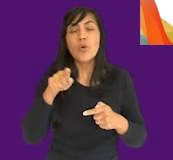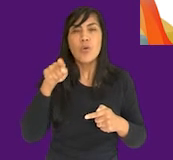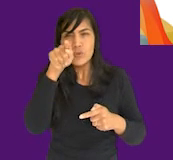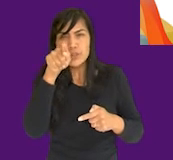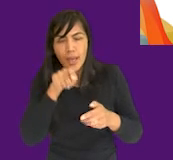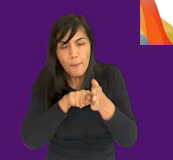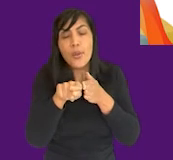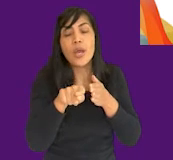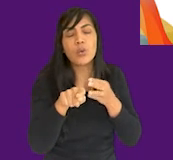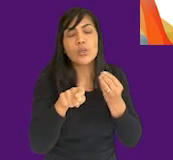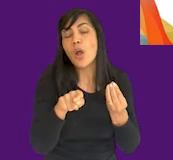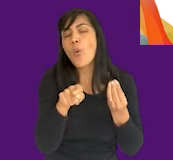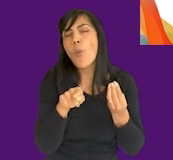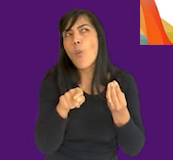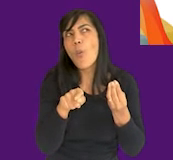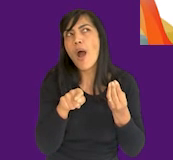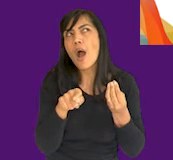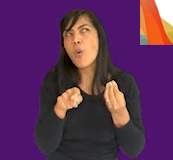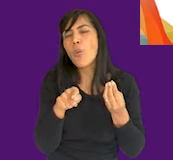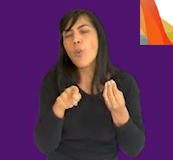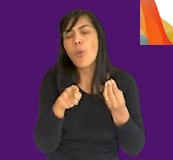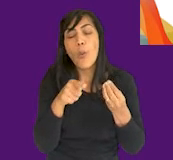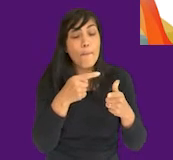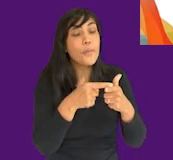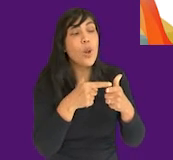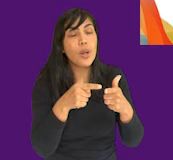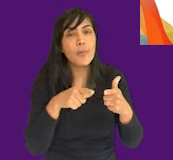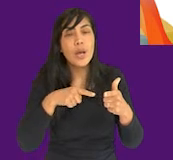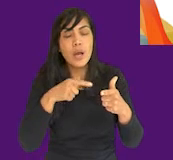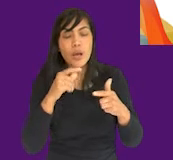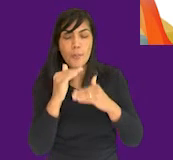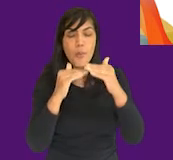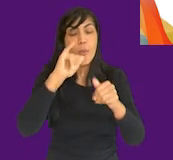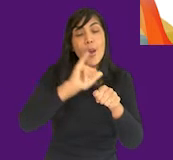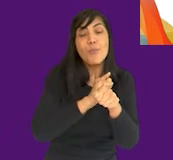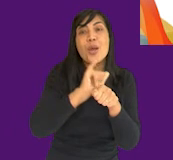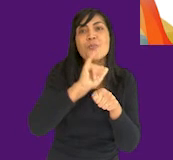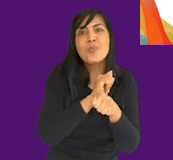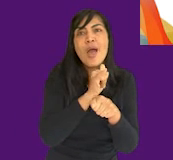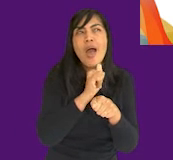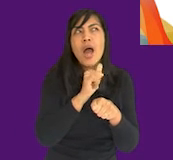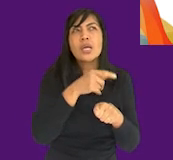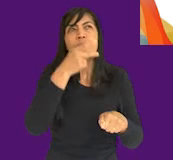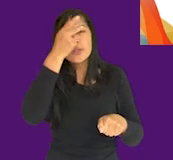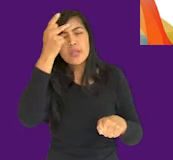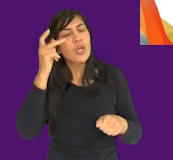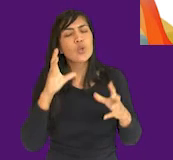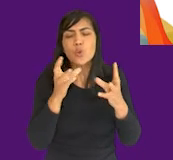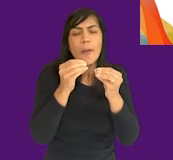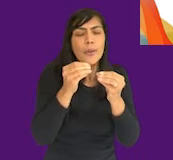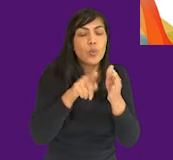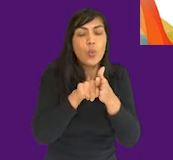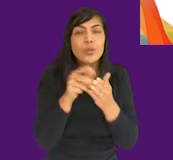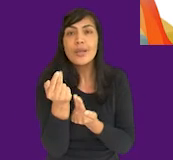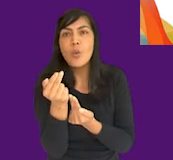faz a pergunta qual que é a minha próxima questão com relação ao crescimento estratégico todo mundo tem essa mesma